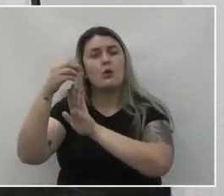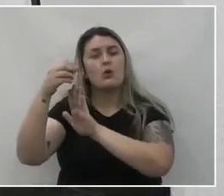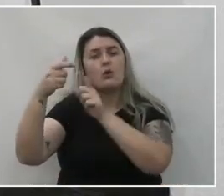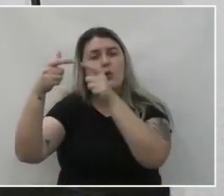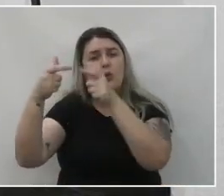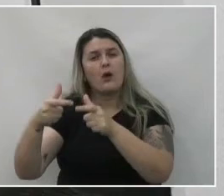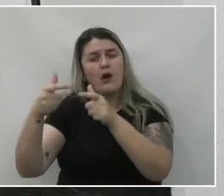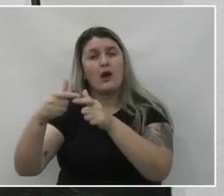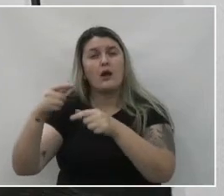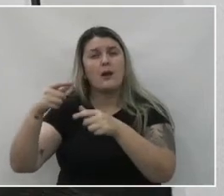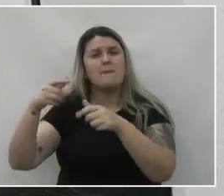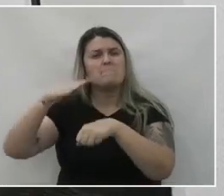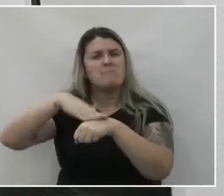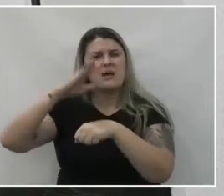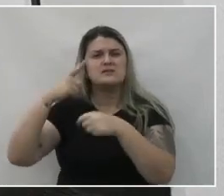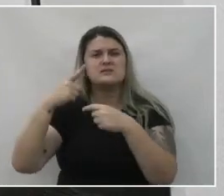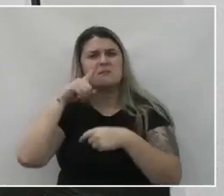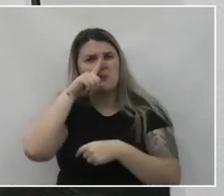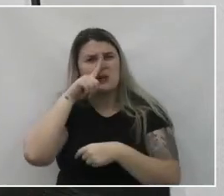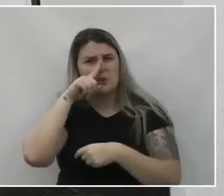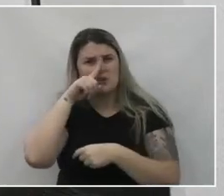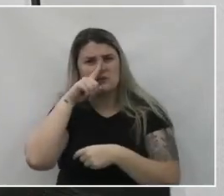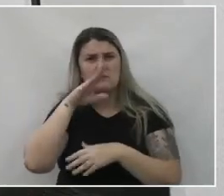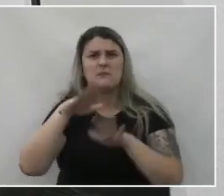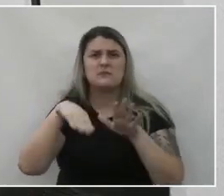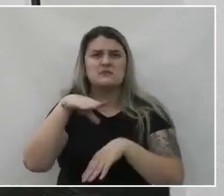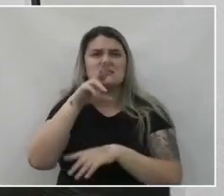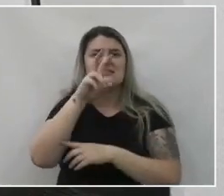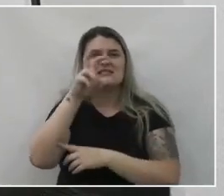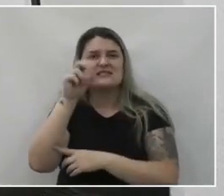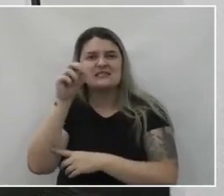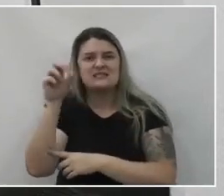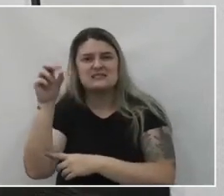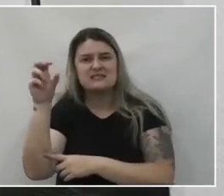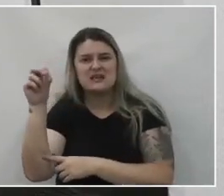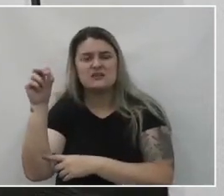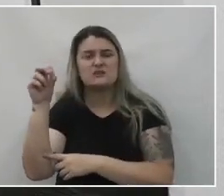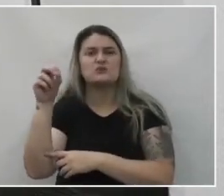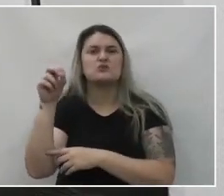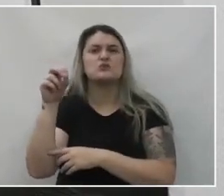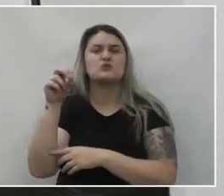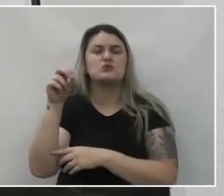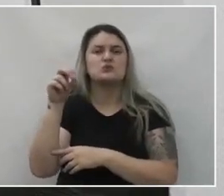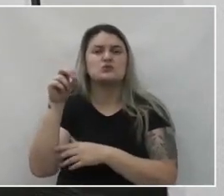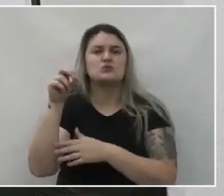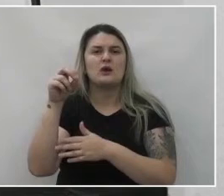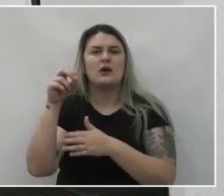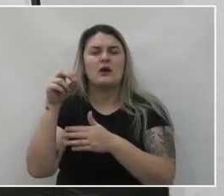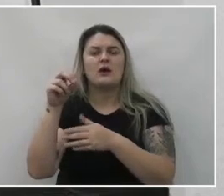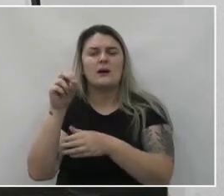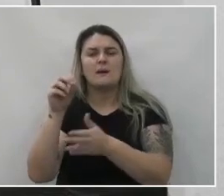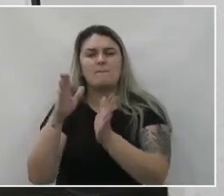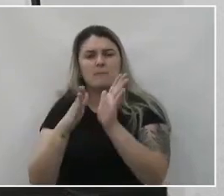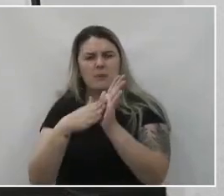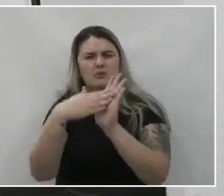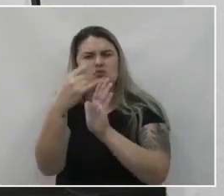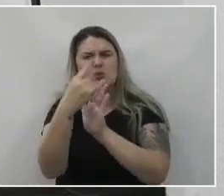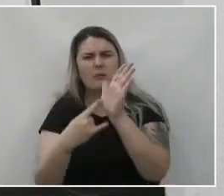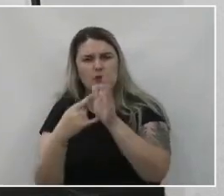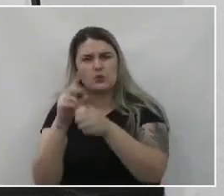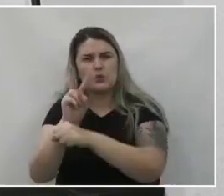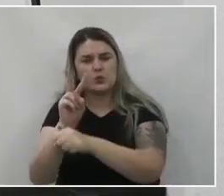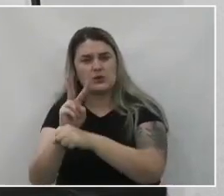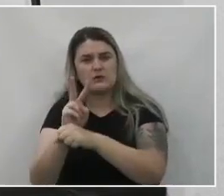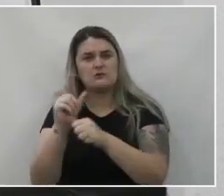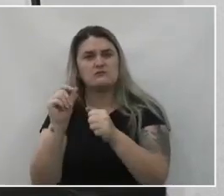Violência. No último ano, mais de 500 medidas protetivas foram expedidas pela Delegacia da Mulher. O